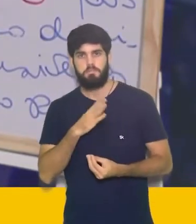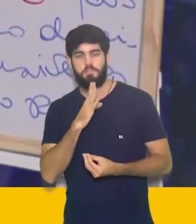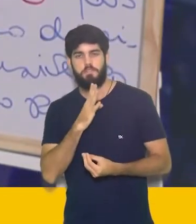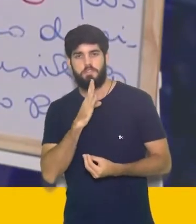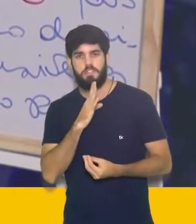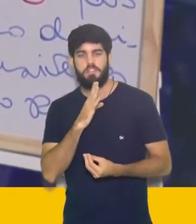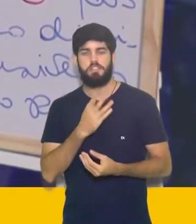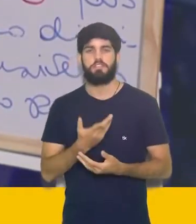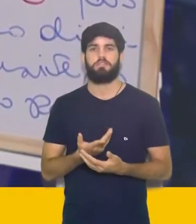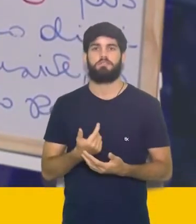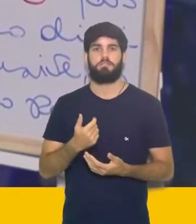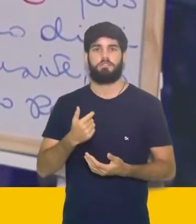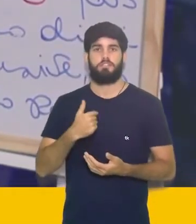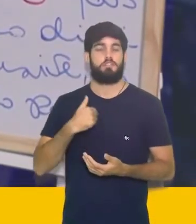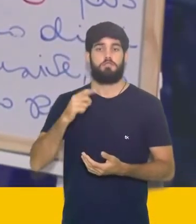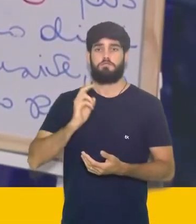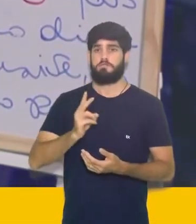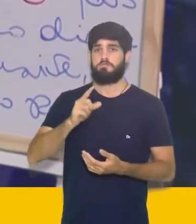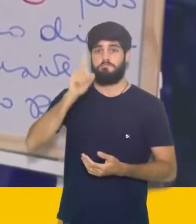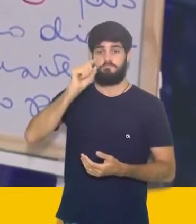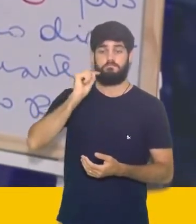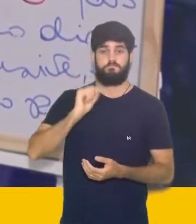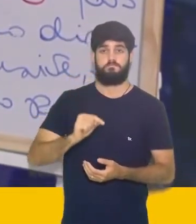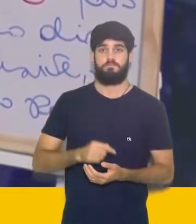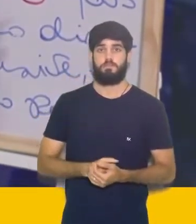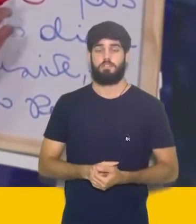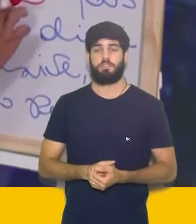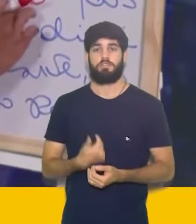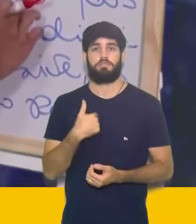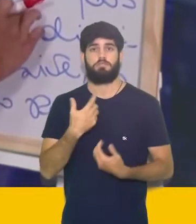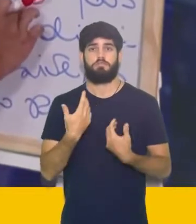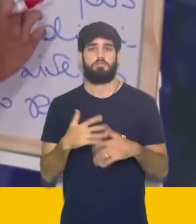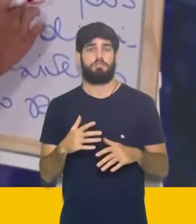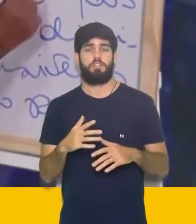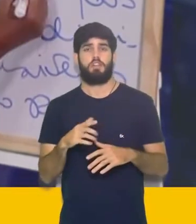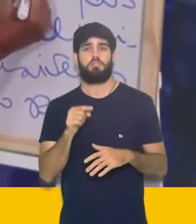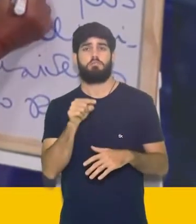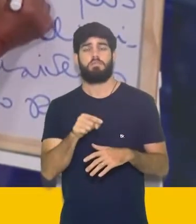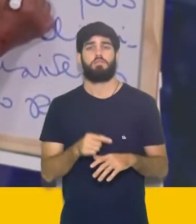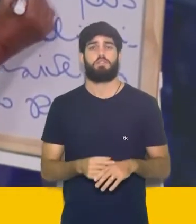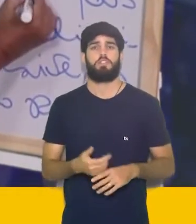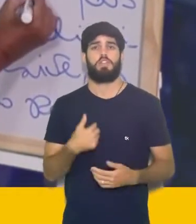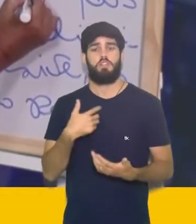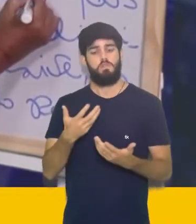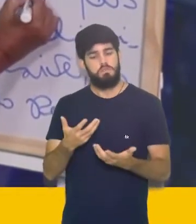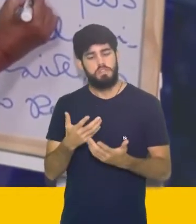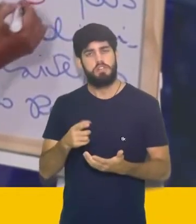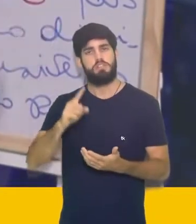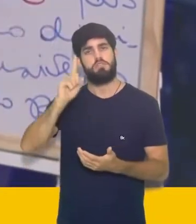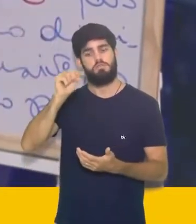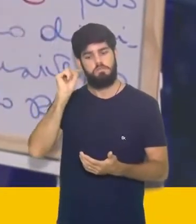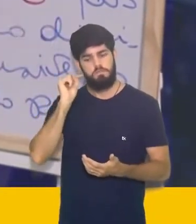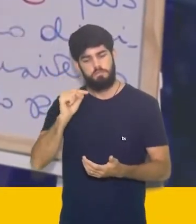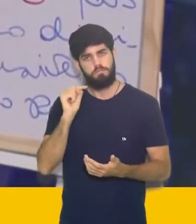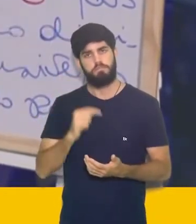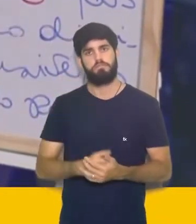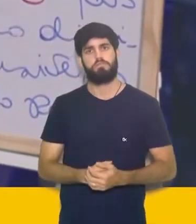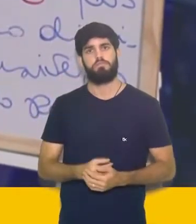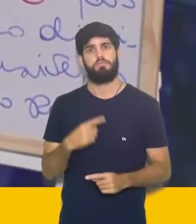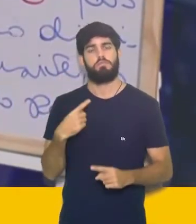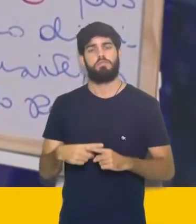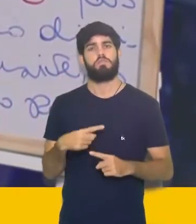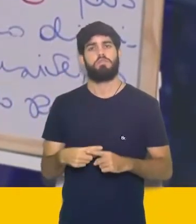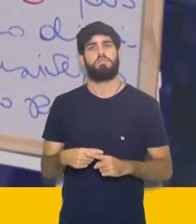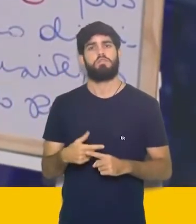conhecem, sabem que eu sou exclamativa. Ah, então eu não quero ponto final. Eu quero uma exclamação, porque eu